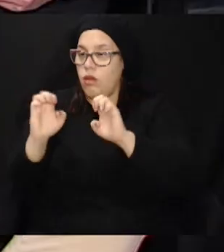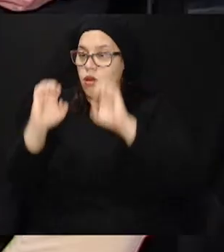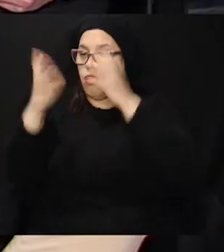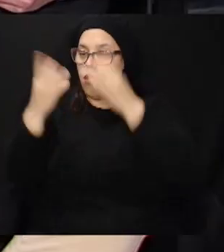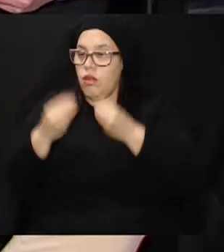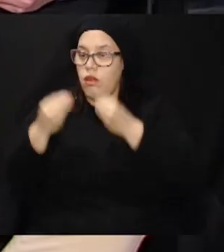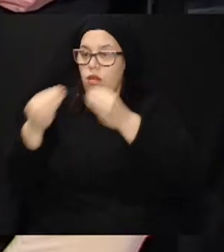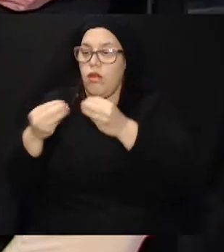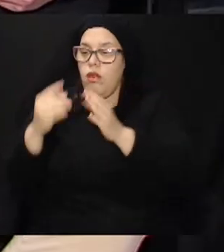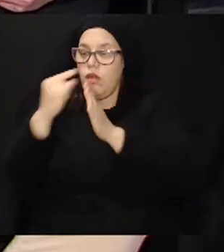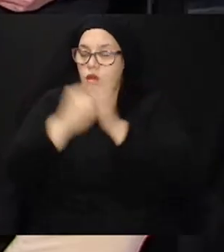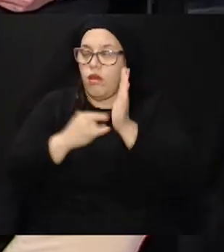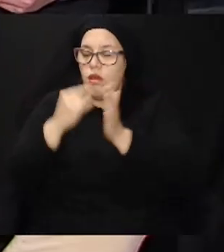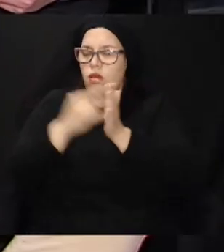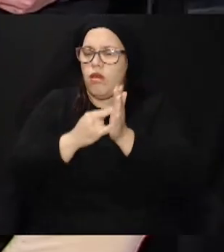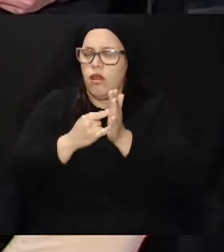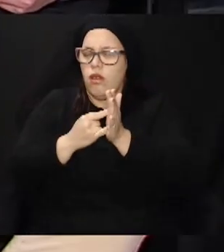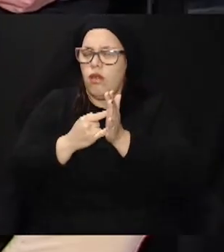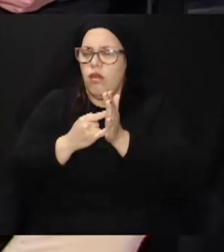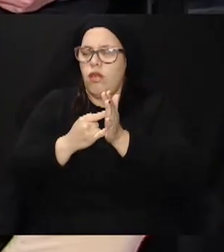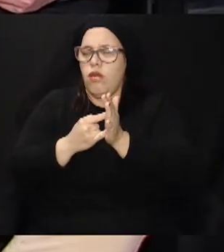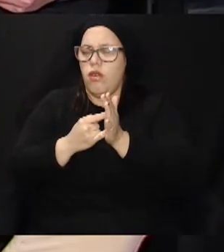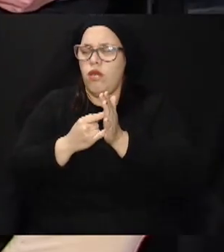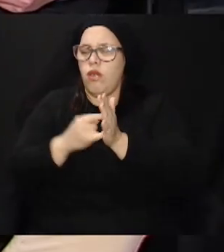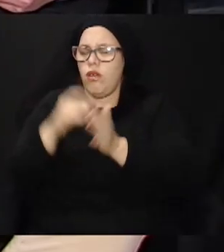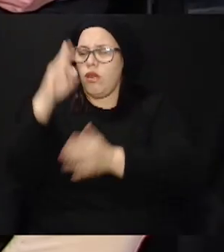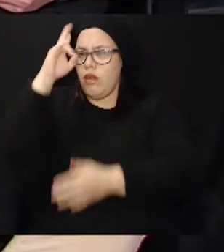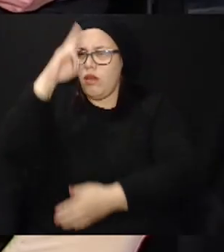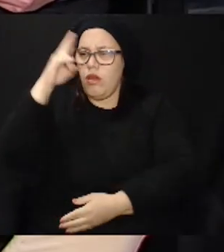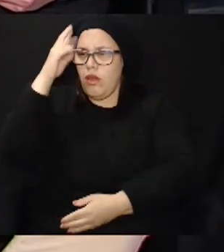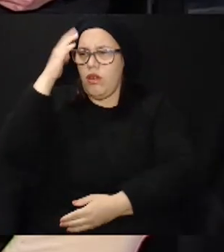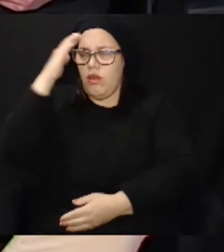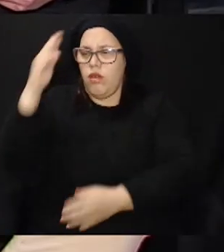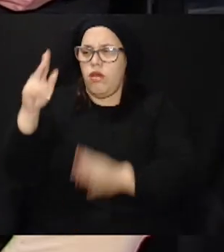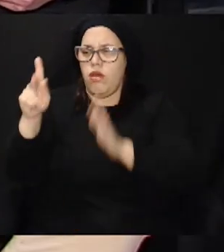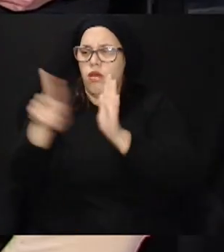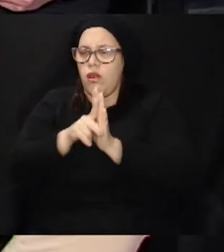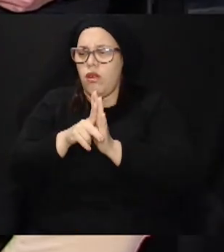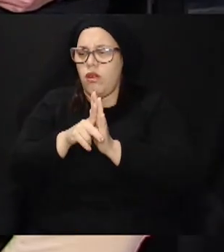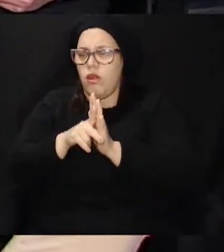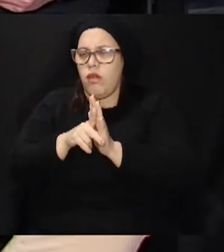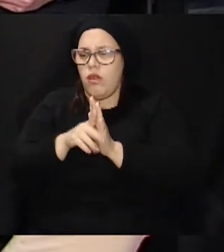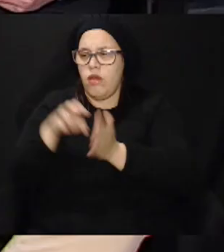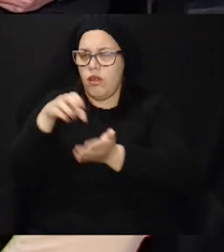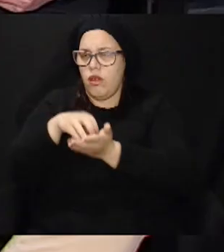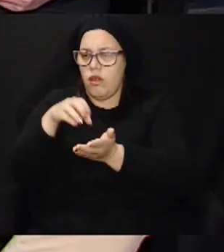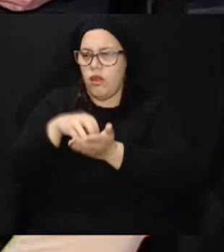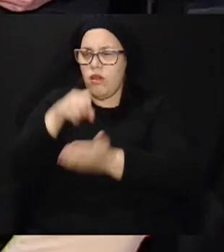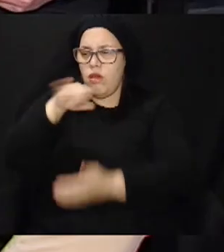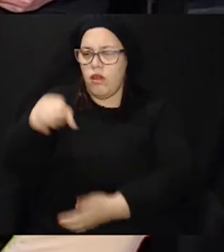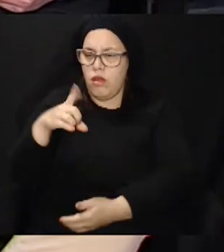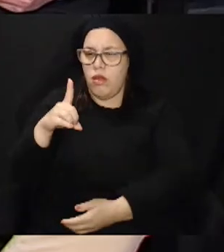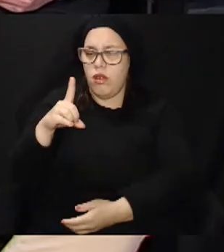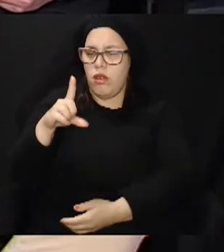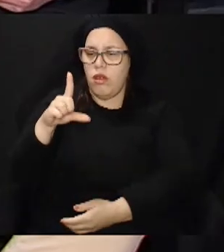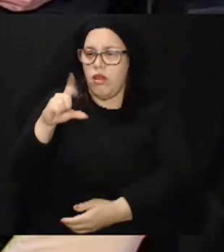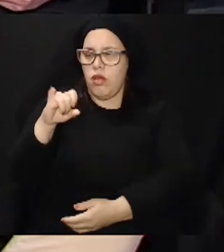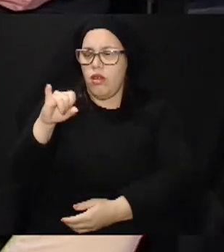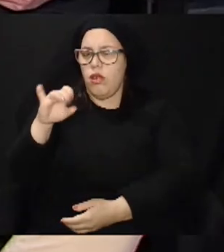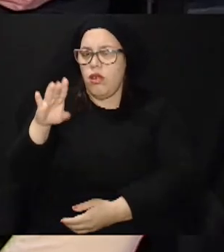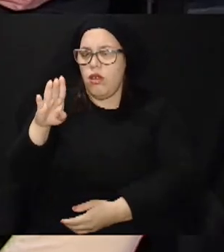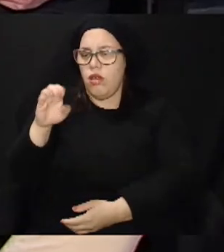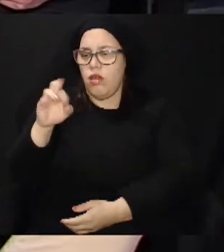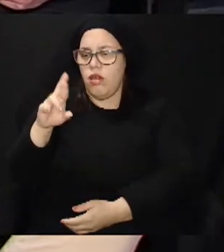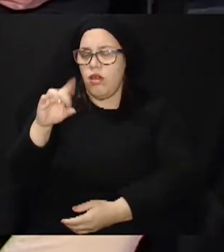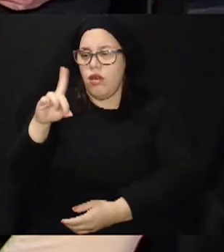documentos, consolidando o sonho da casa própria para vários moradores no núcleo residencial Jardim Liberdade, né, que foi uma cerimônia realizada